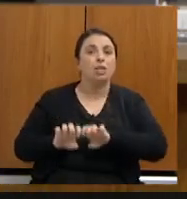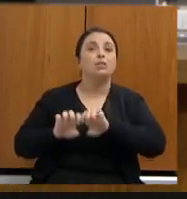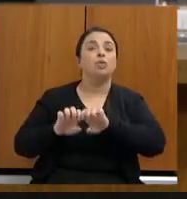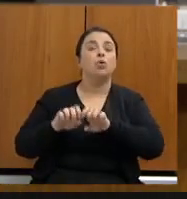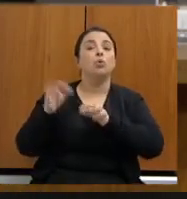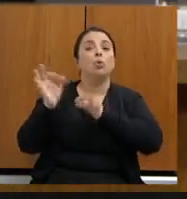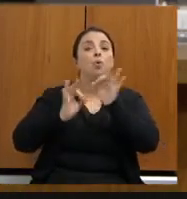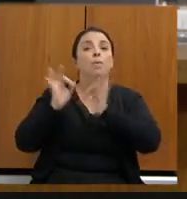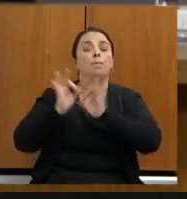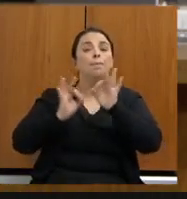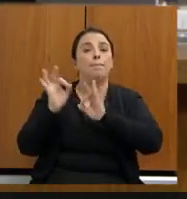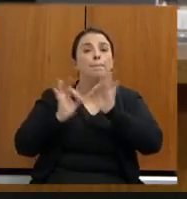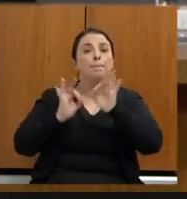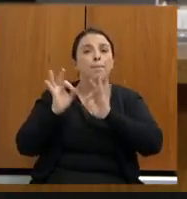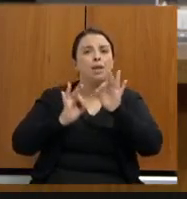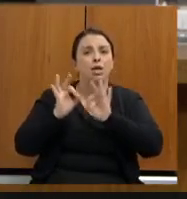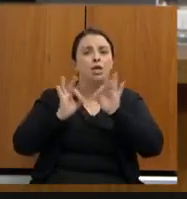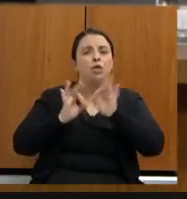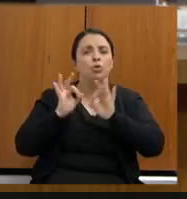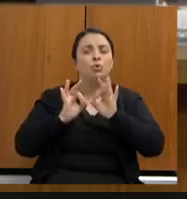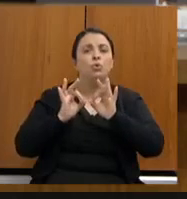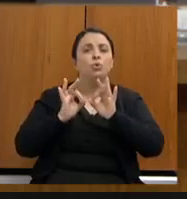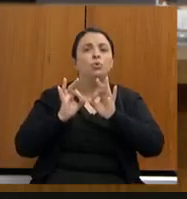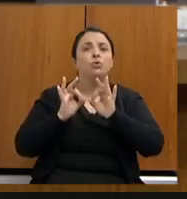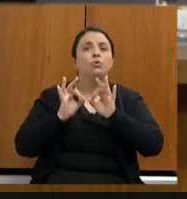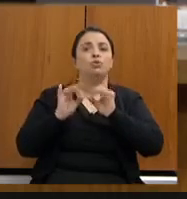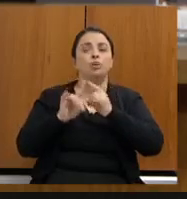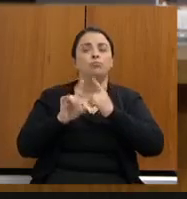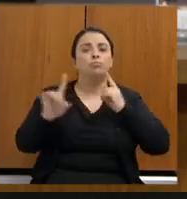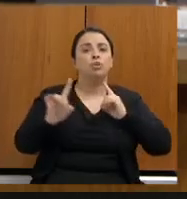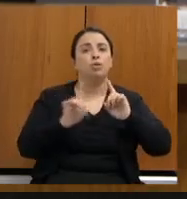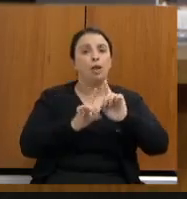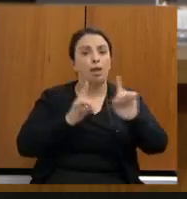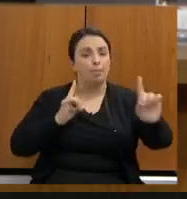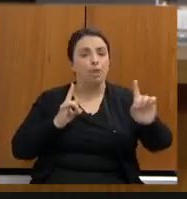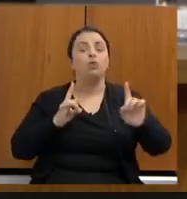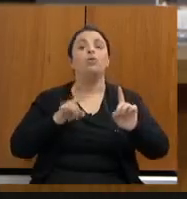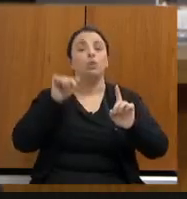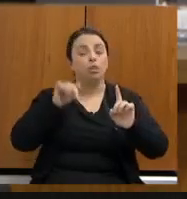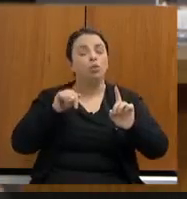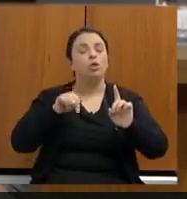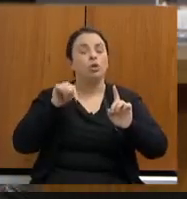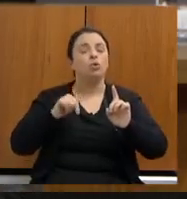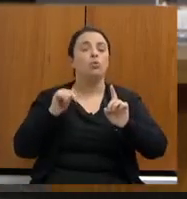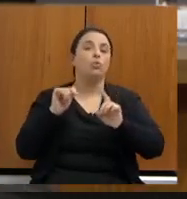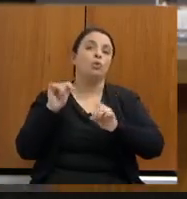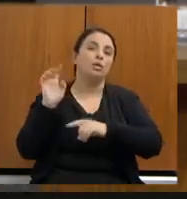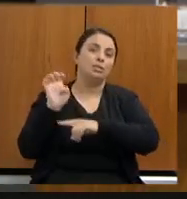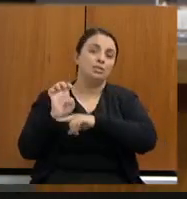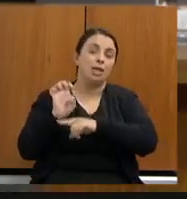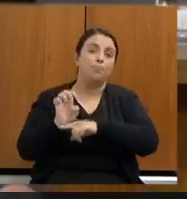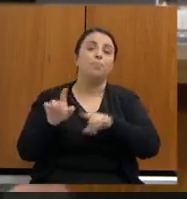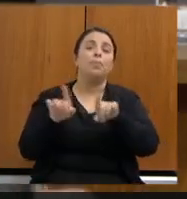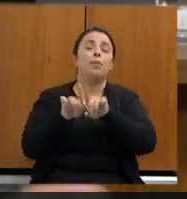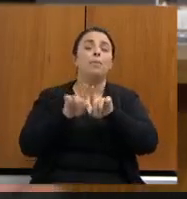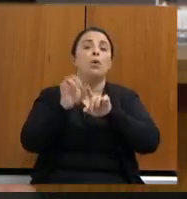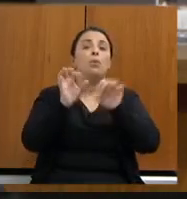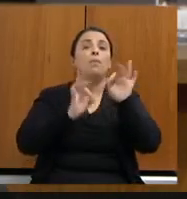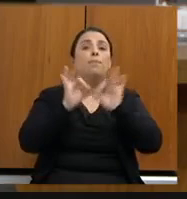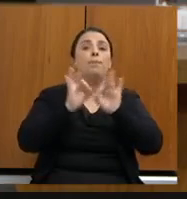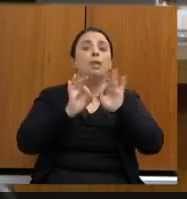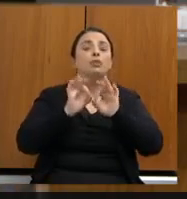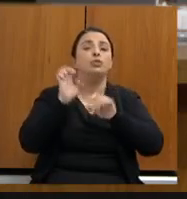do Estado junto à Secretaria de Estado da Saúde além da participação também na estruturação do plano estadual